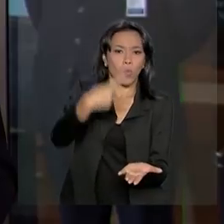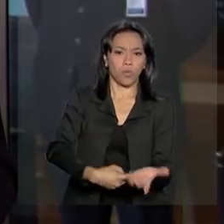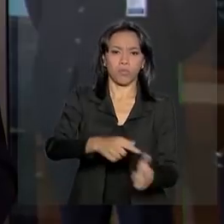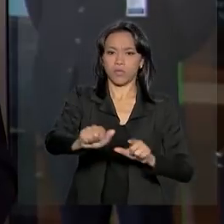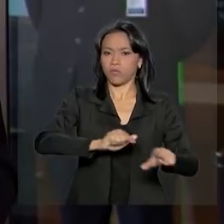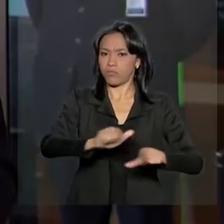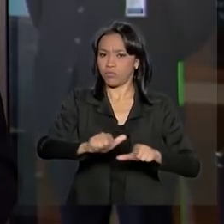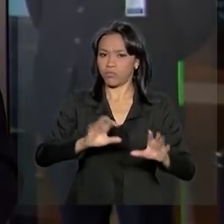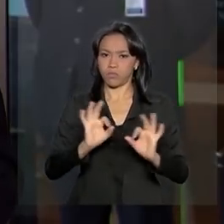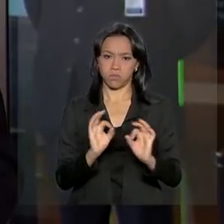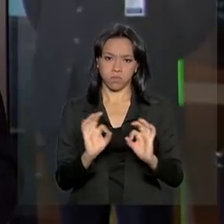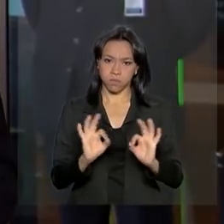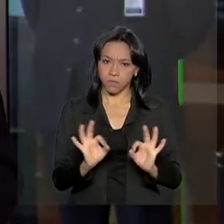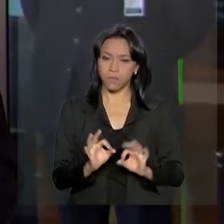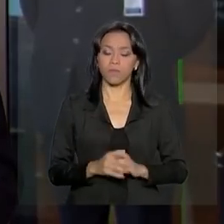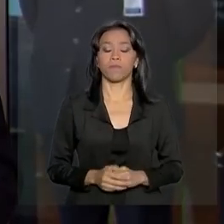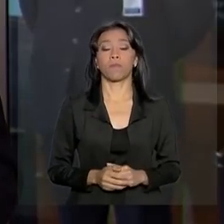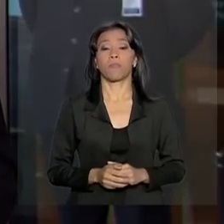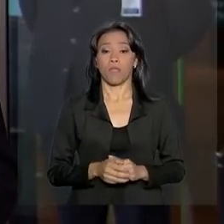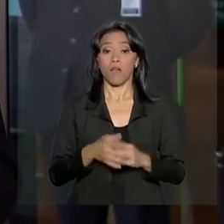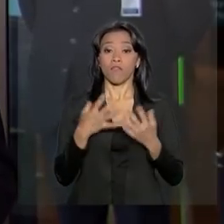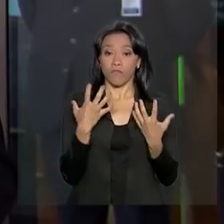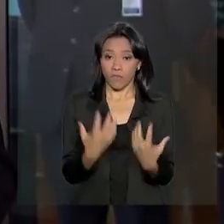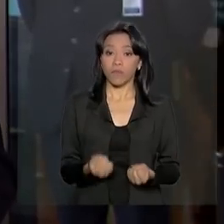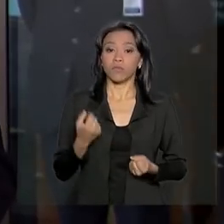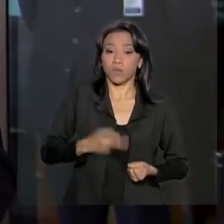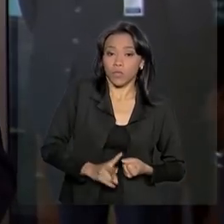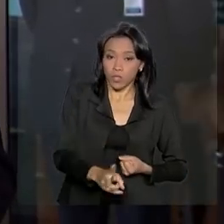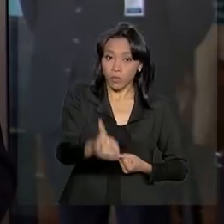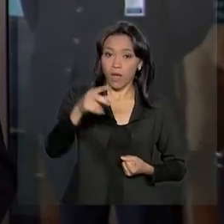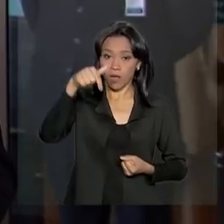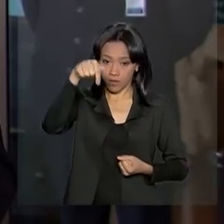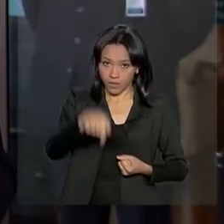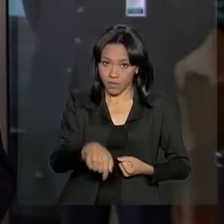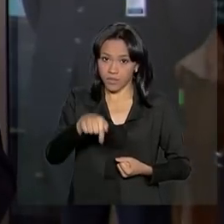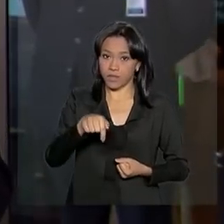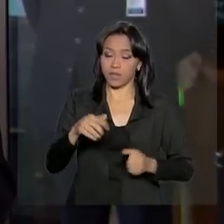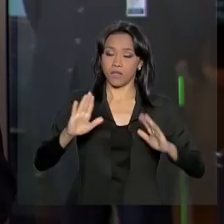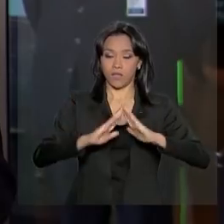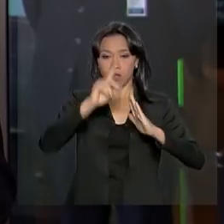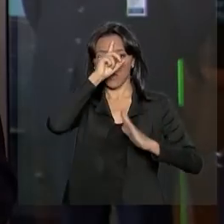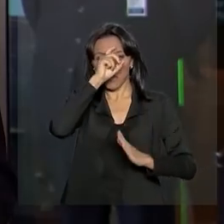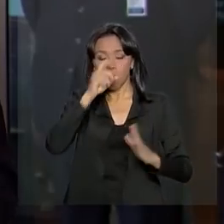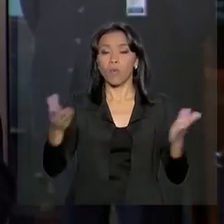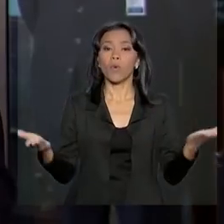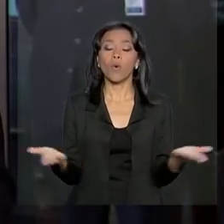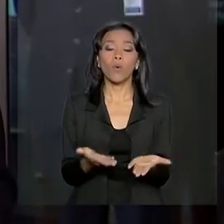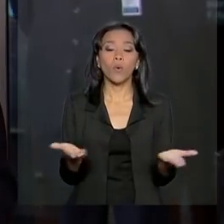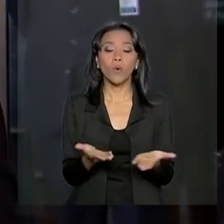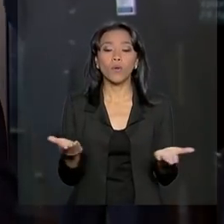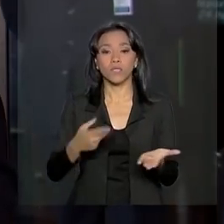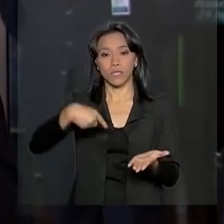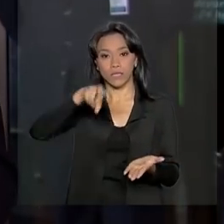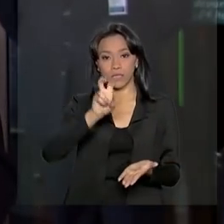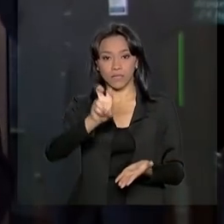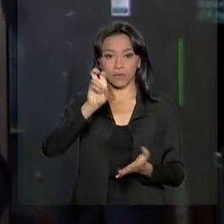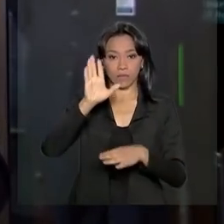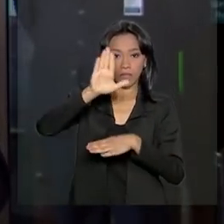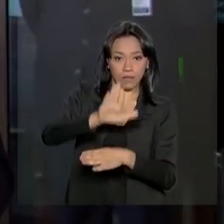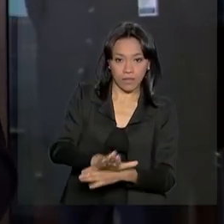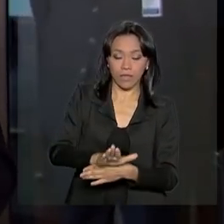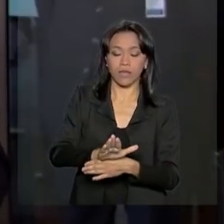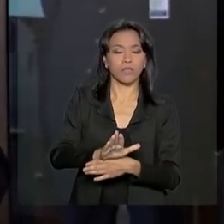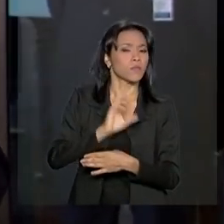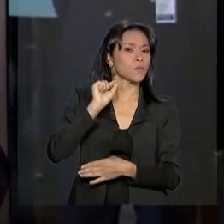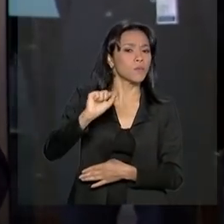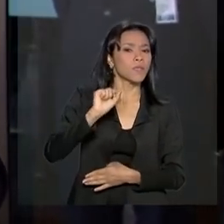compromisso marcado. Seguiremos aqui do Hospital Albert Einstein, onde hoje, às 5 horas da tarde, está